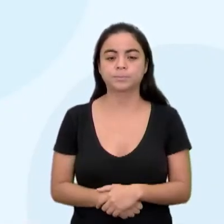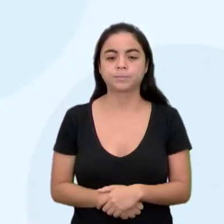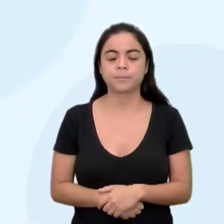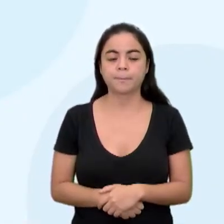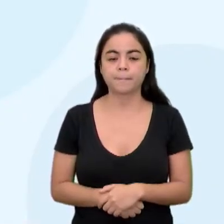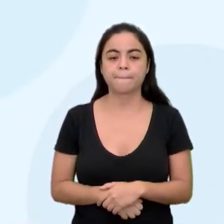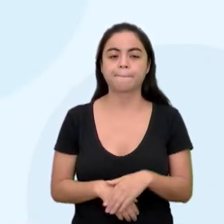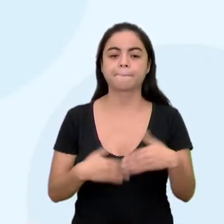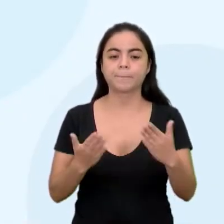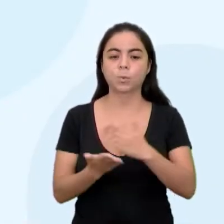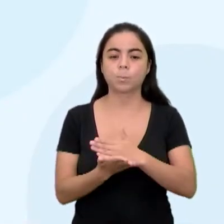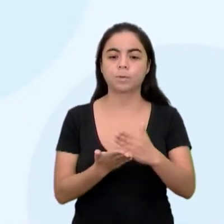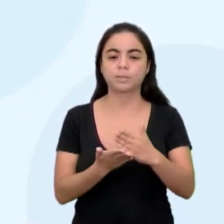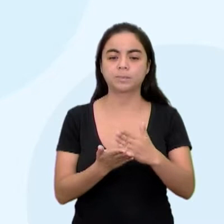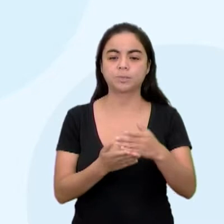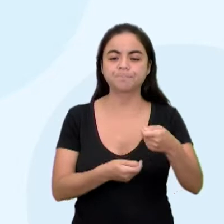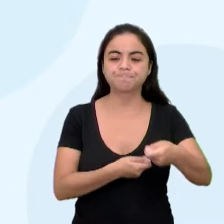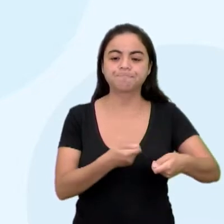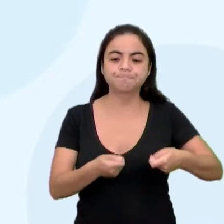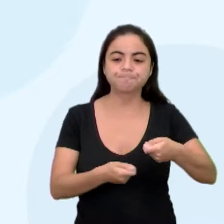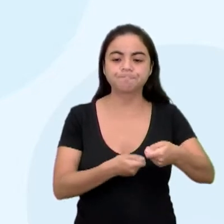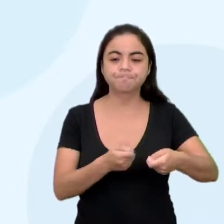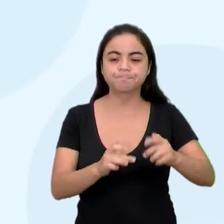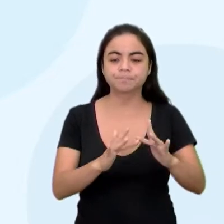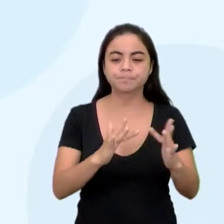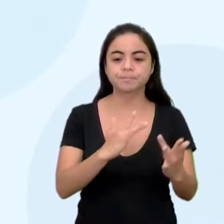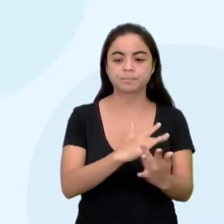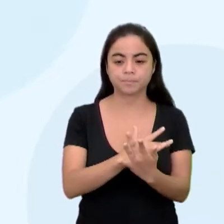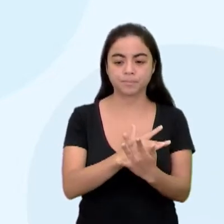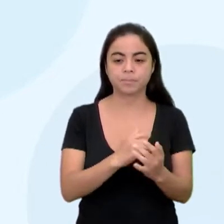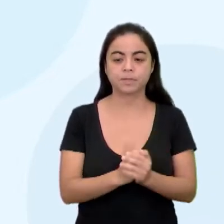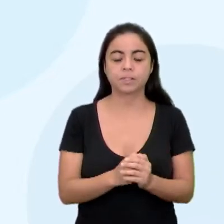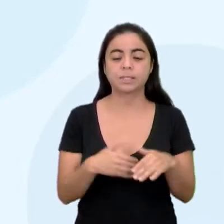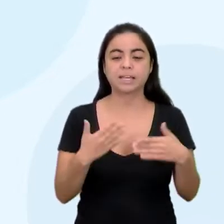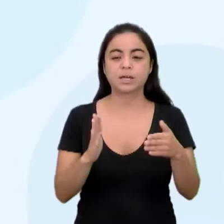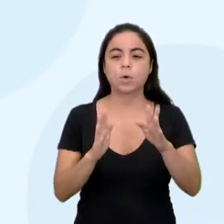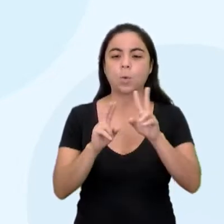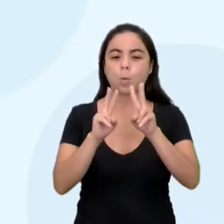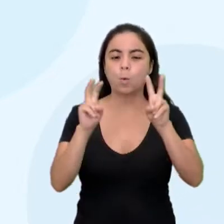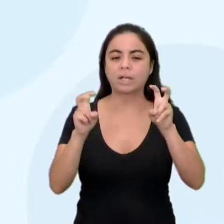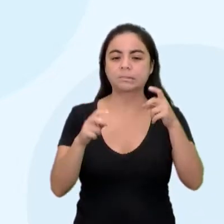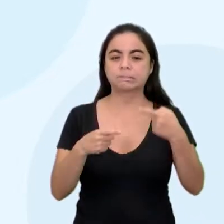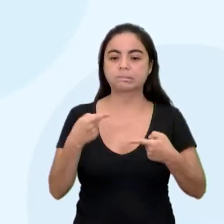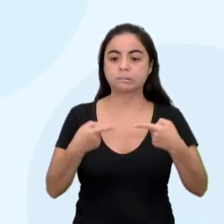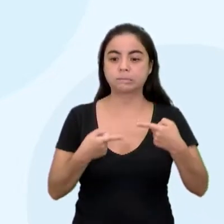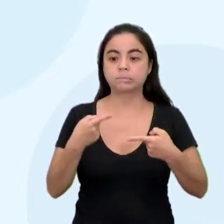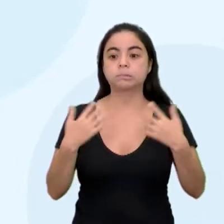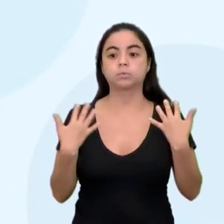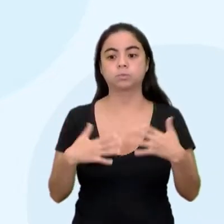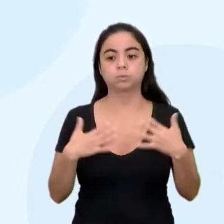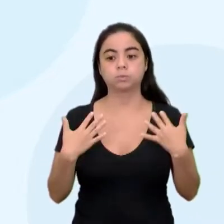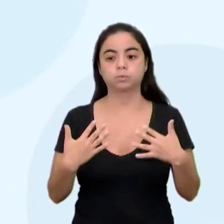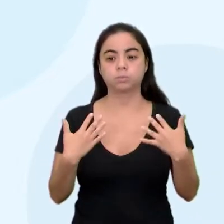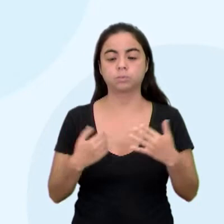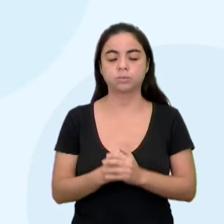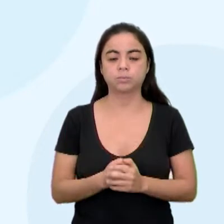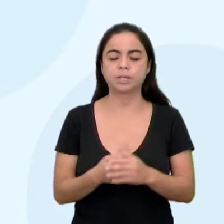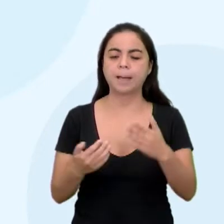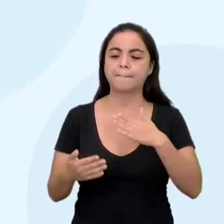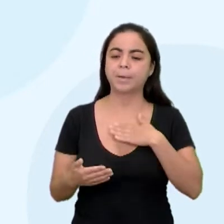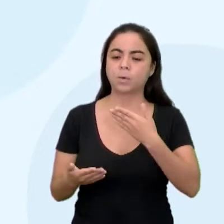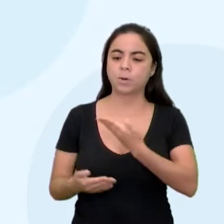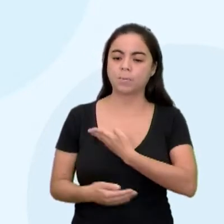nós introduzimos o assunto regulação da mídia, que é um assunto polêmico. Eu trouxe aqui meu amigo professor